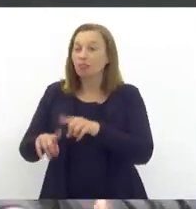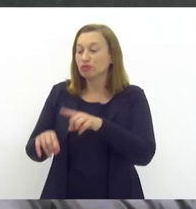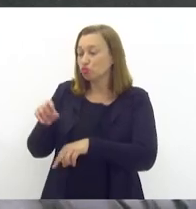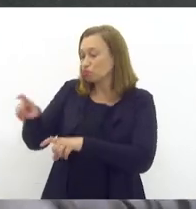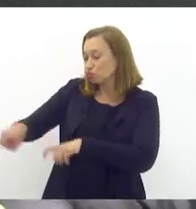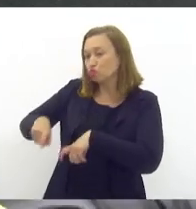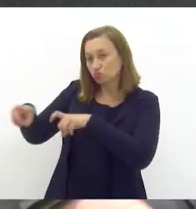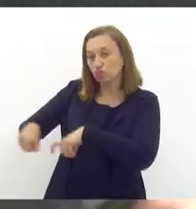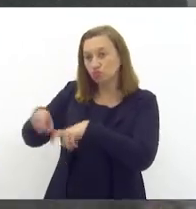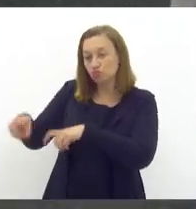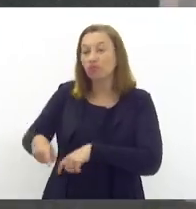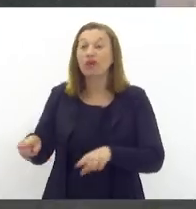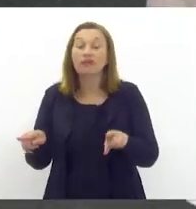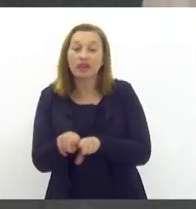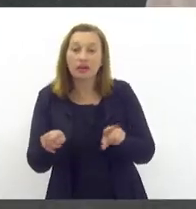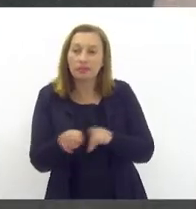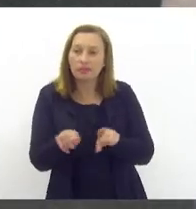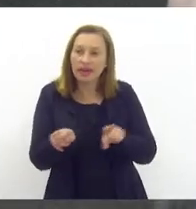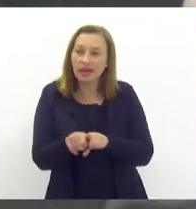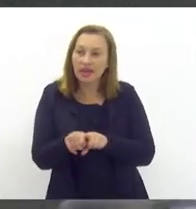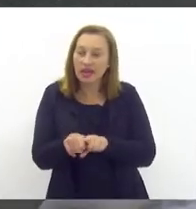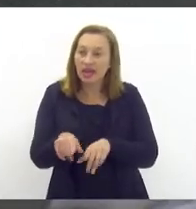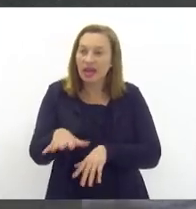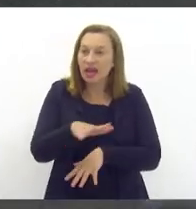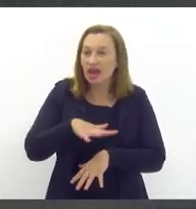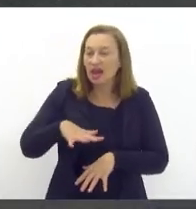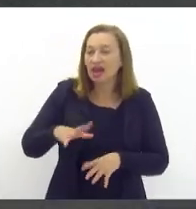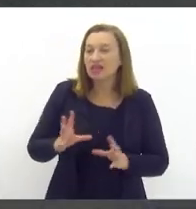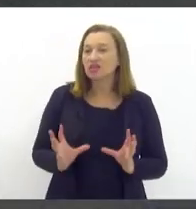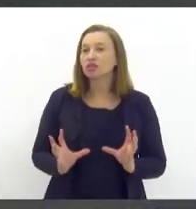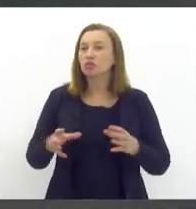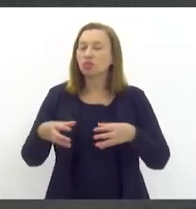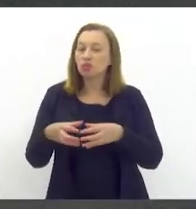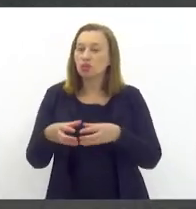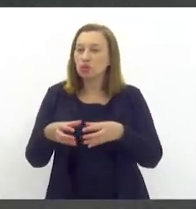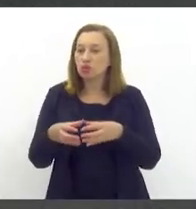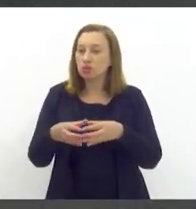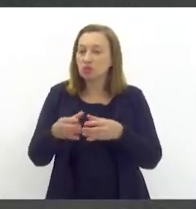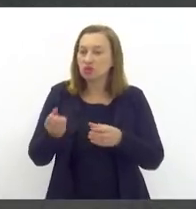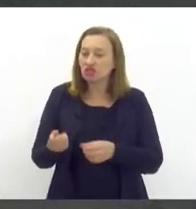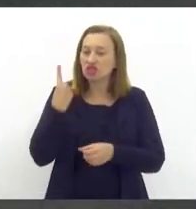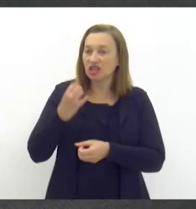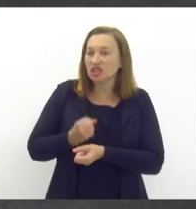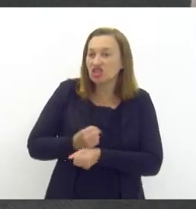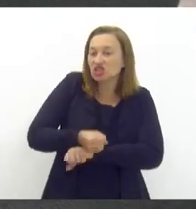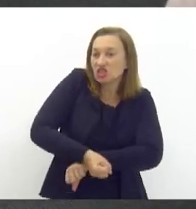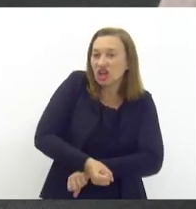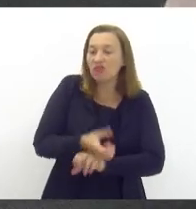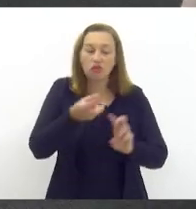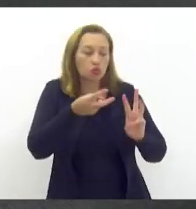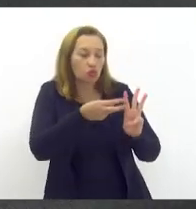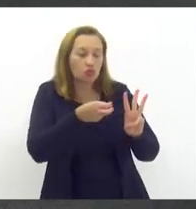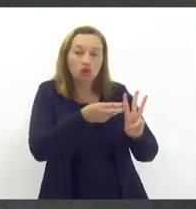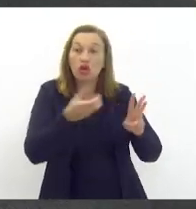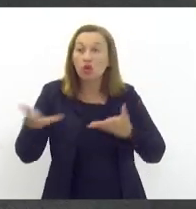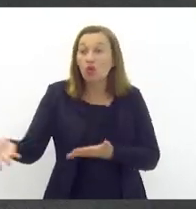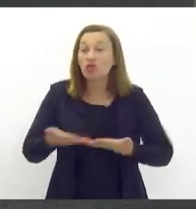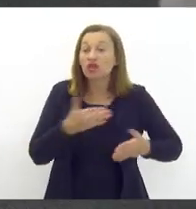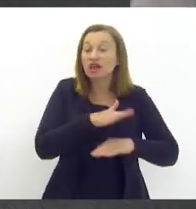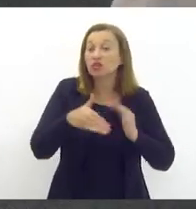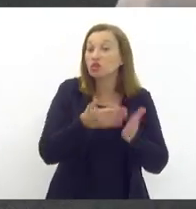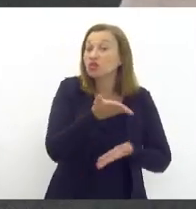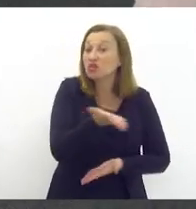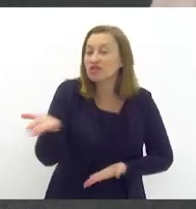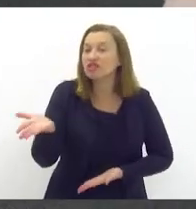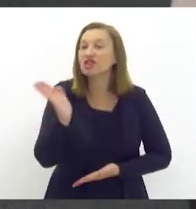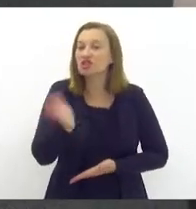quilombolas e indígenas, e convidar todos os colegas parlamentares, todos vocês já receberam o